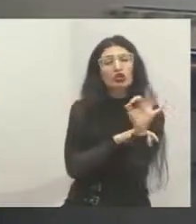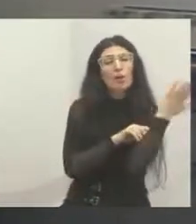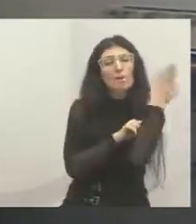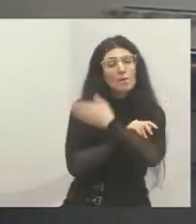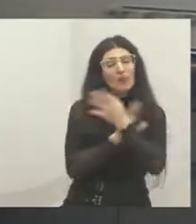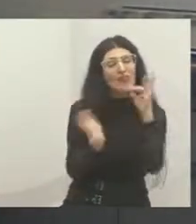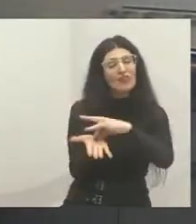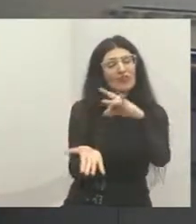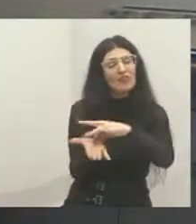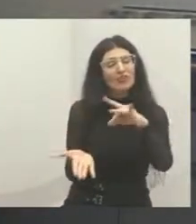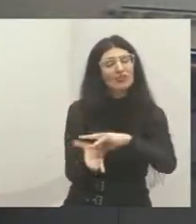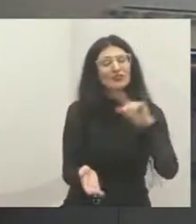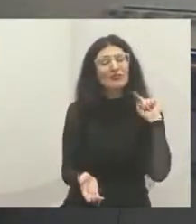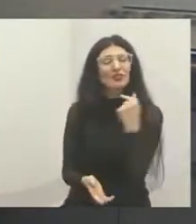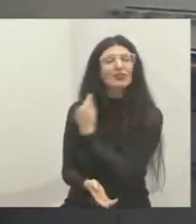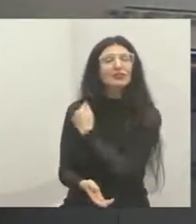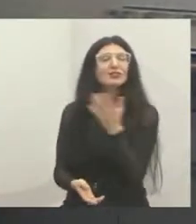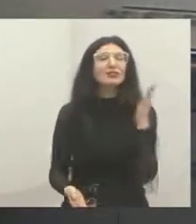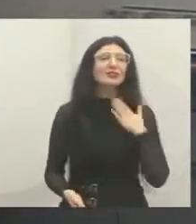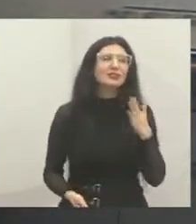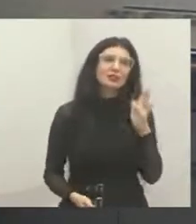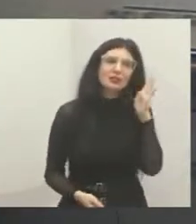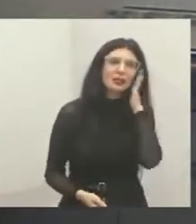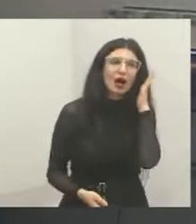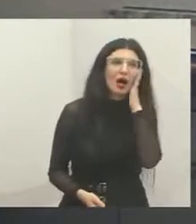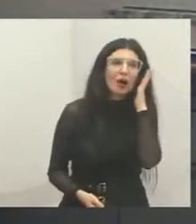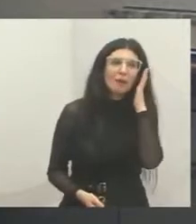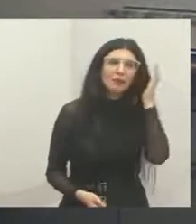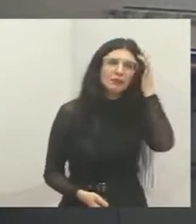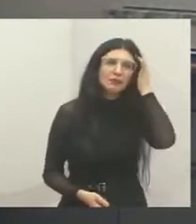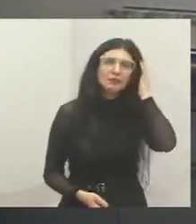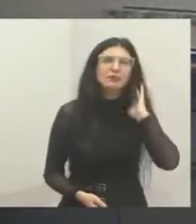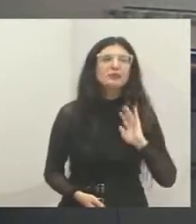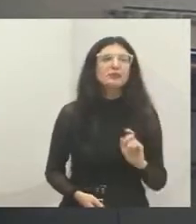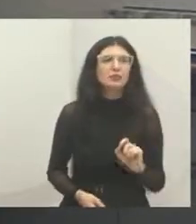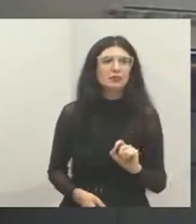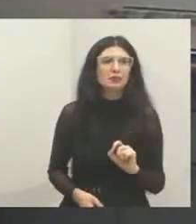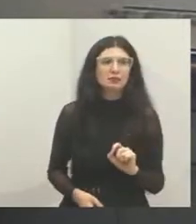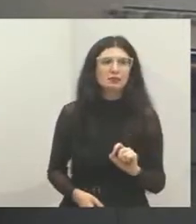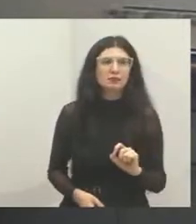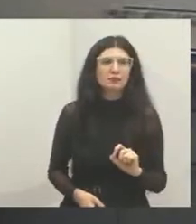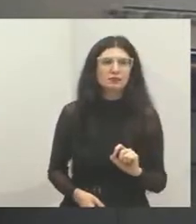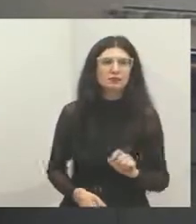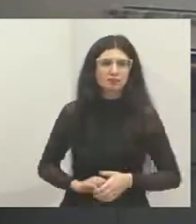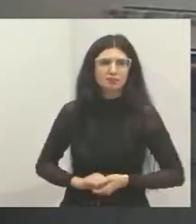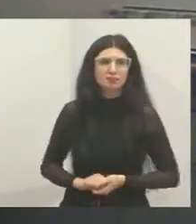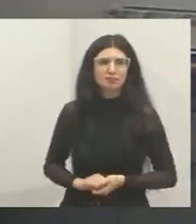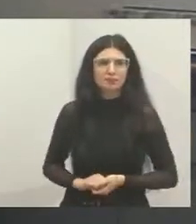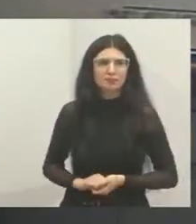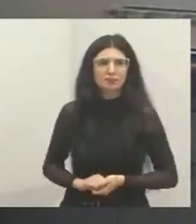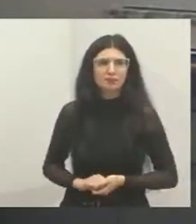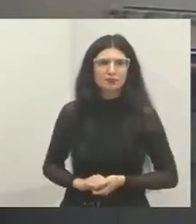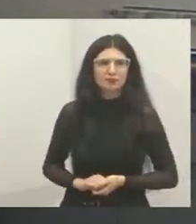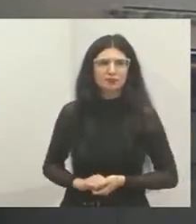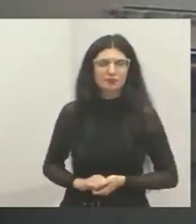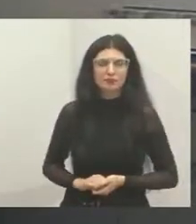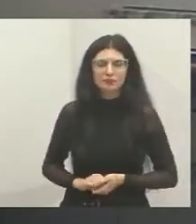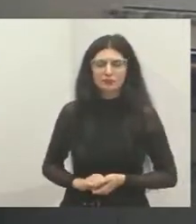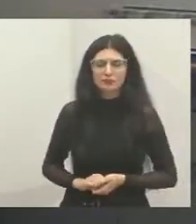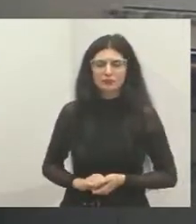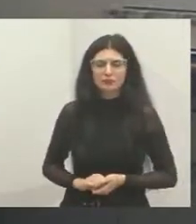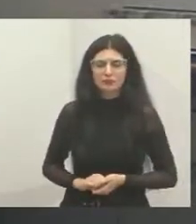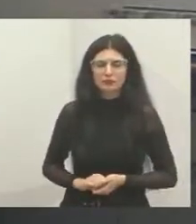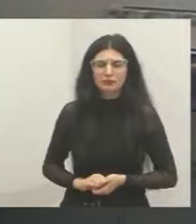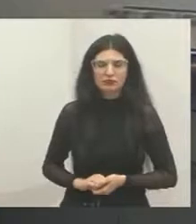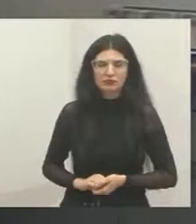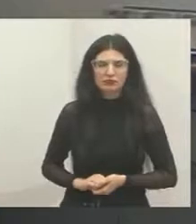gente sabe que tem alguma deficiência, né, porque, inclusive, uma questão lá de valor unitário,